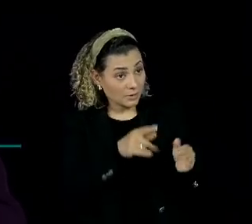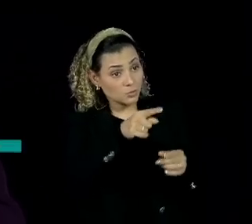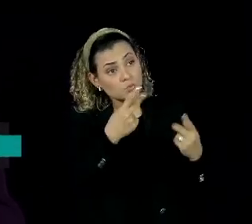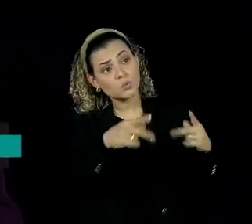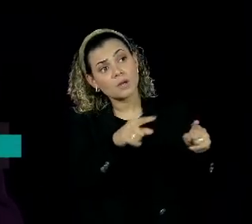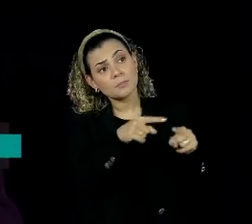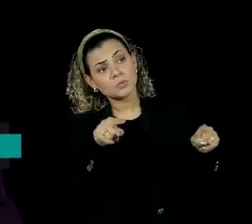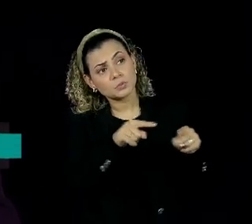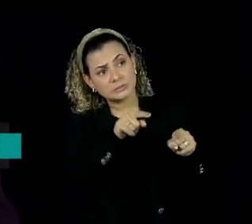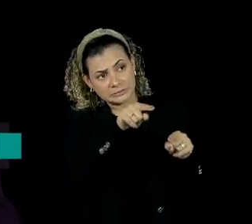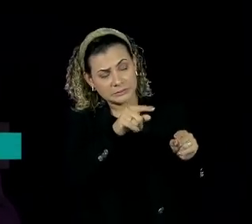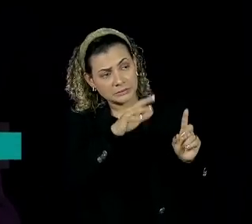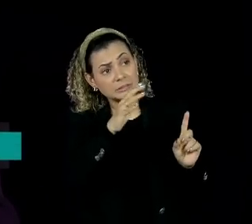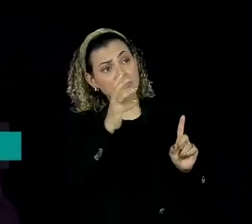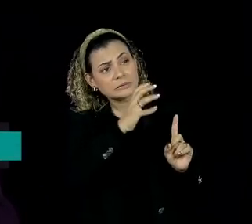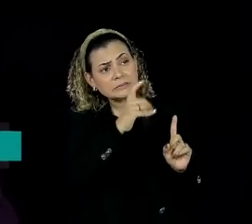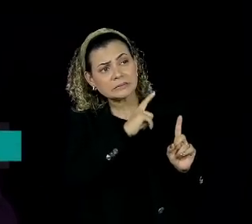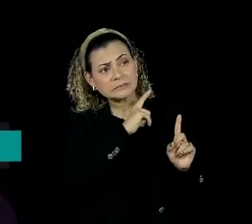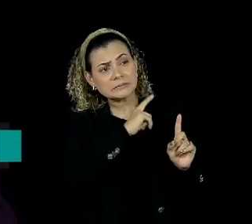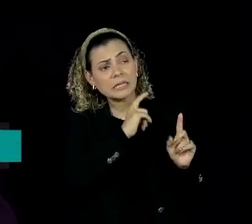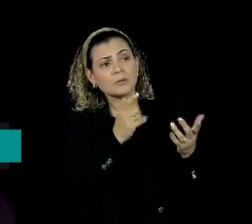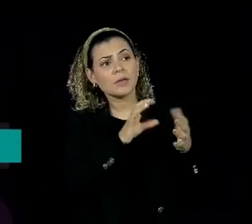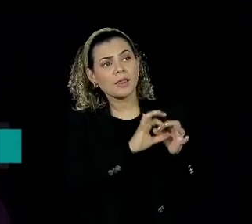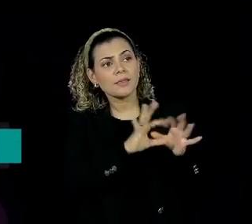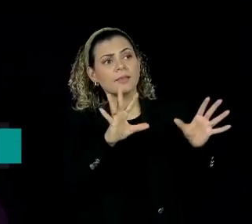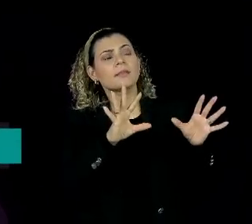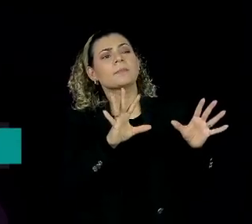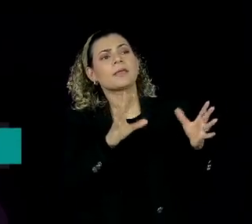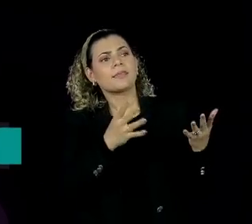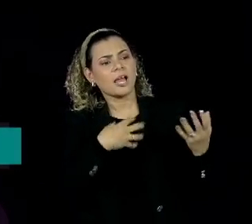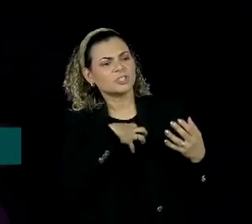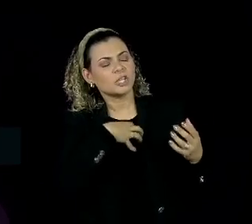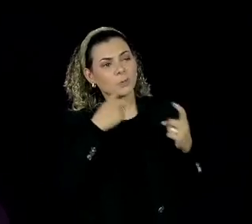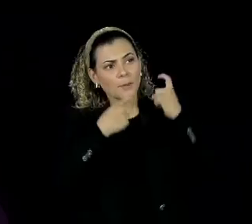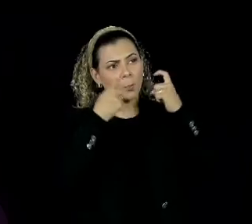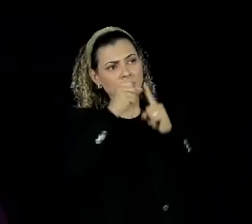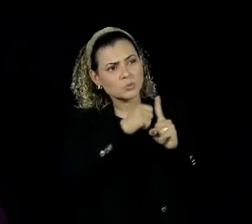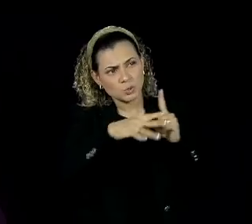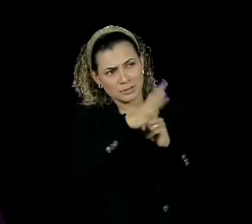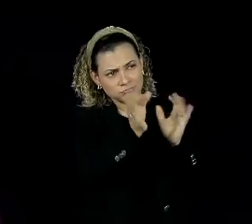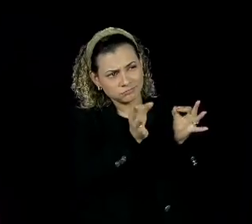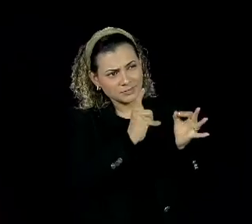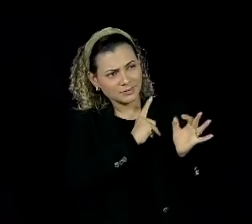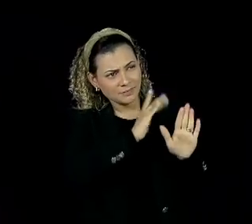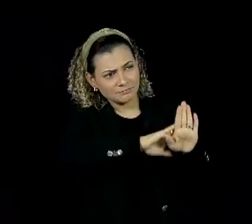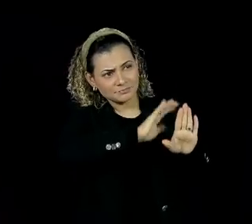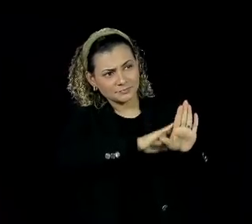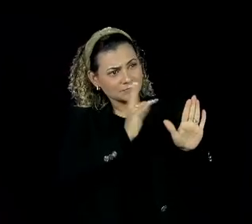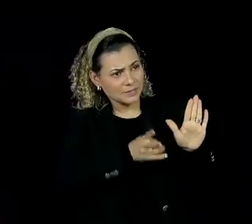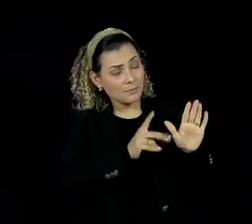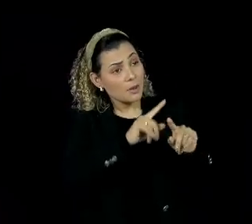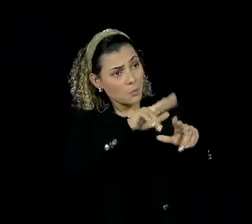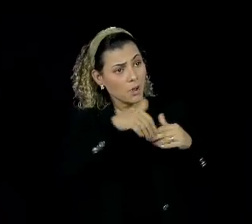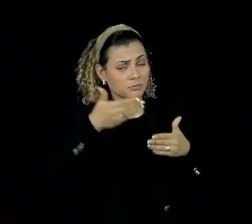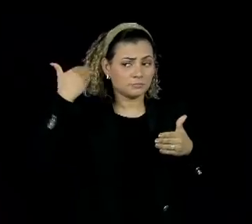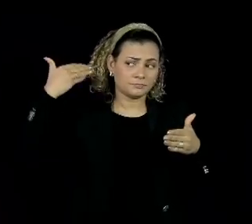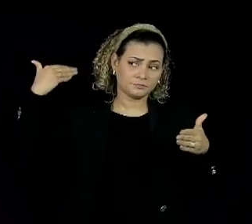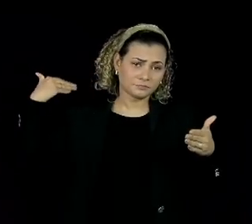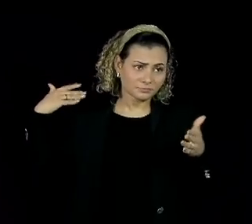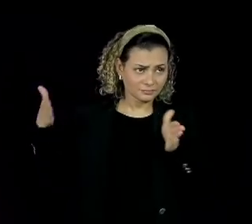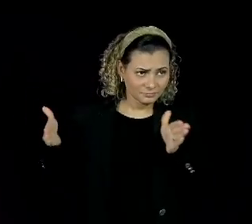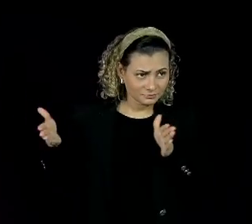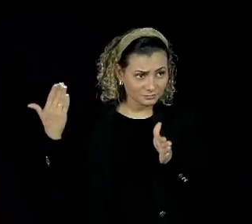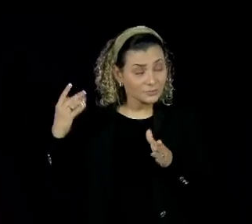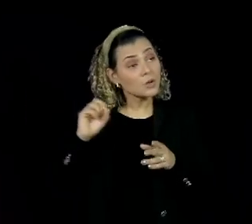música tem muito essa coisa, esse apelo libertário, essa preocupação social, tudo isso. Isso vem de lá, dessa época,